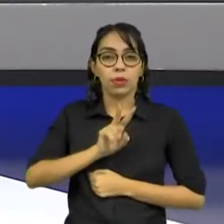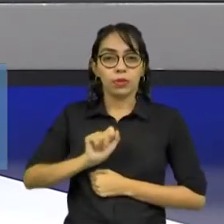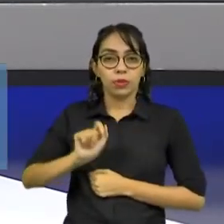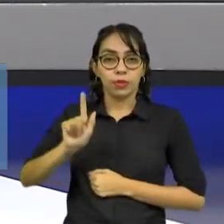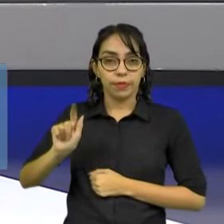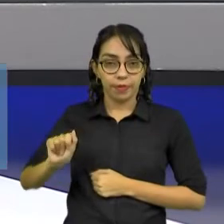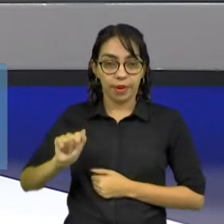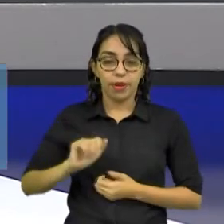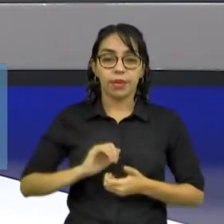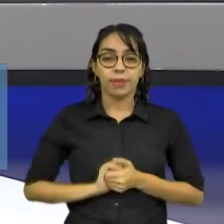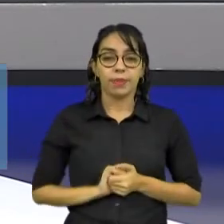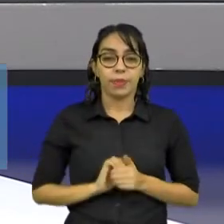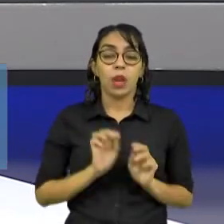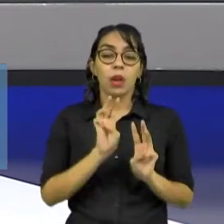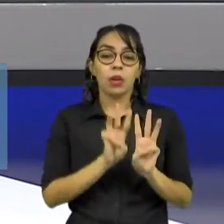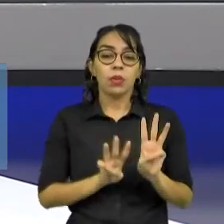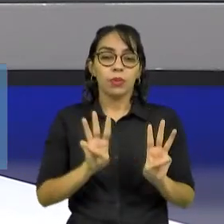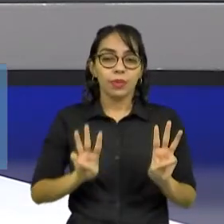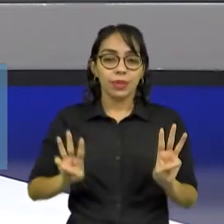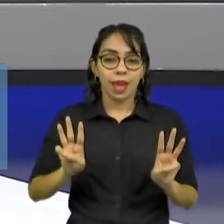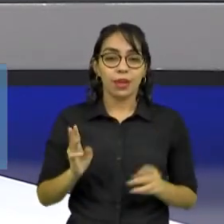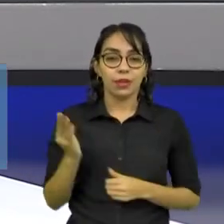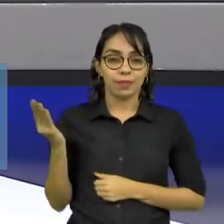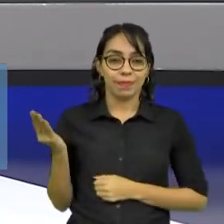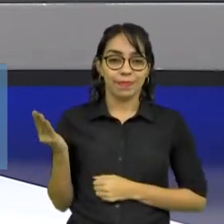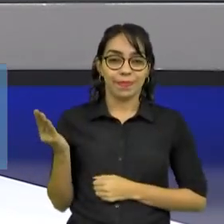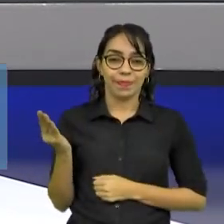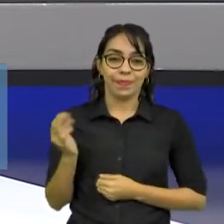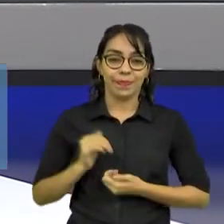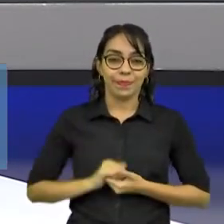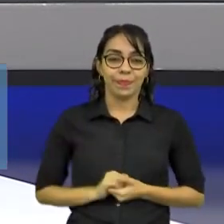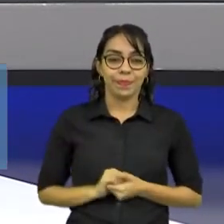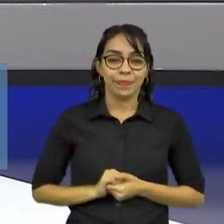O site do IDT está aparecendo aqui na tela,